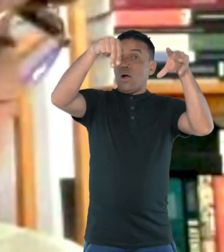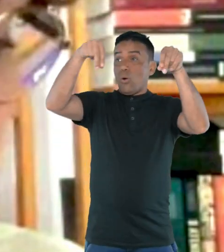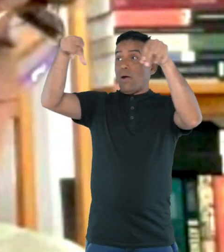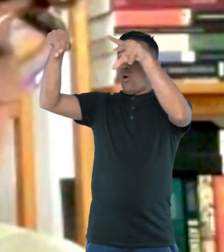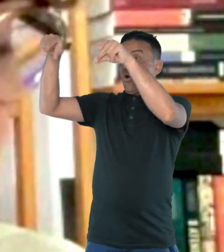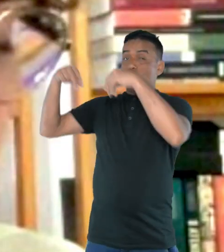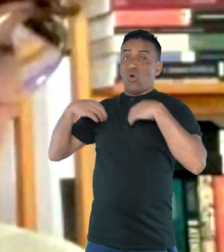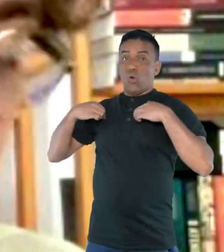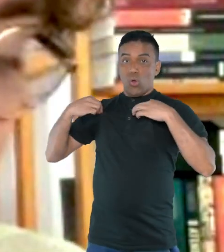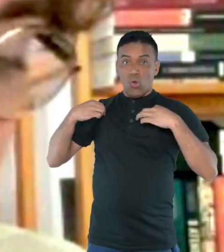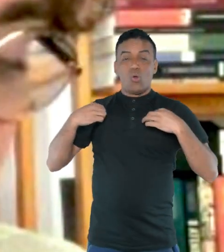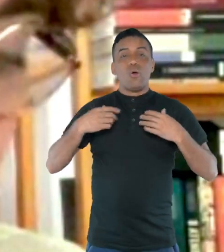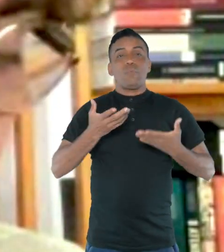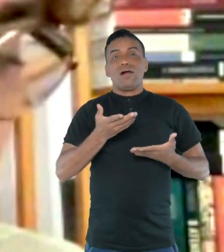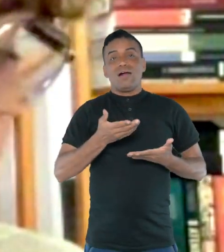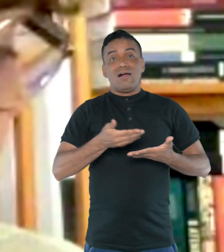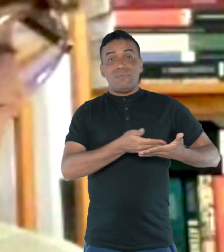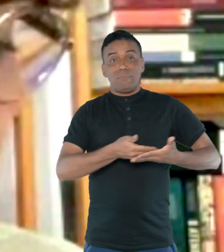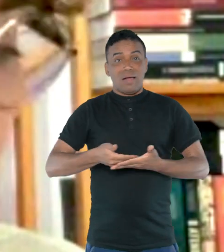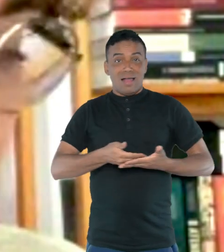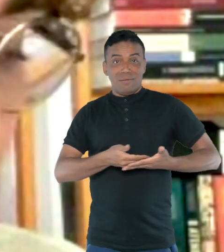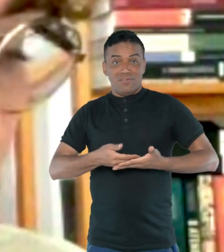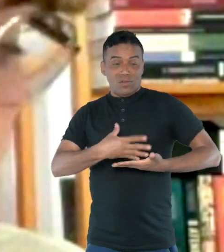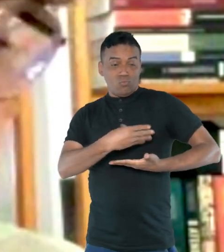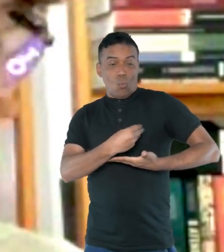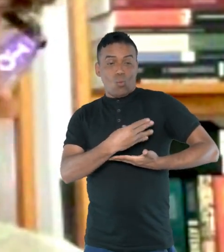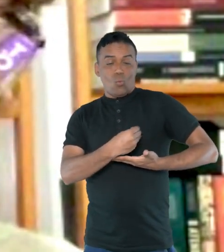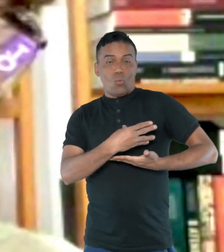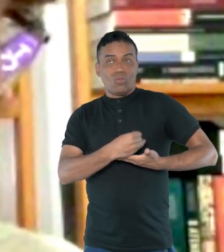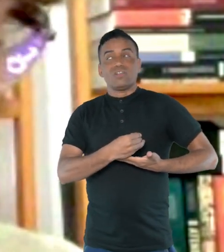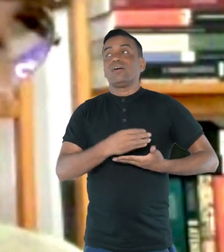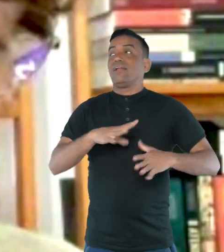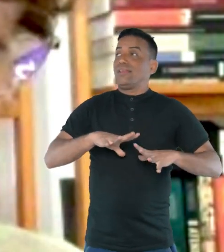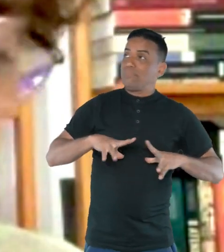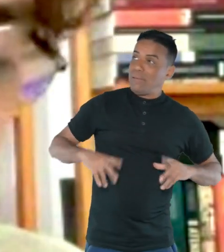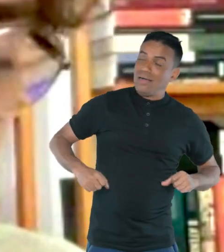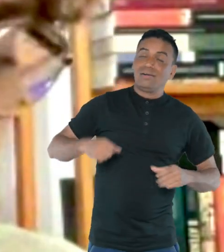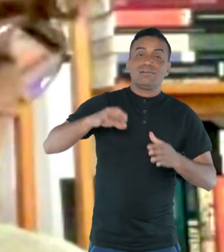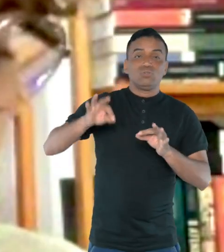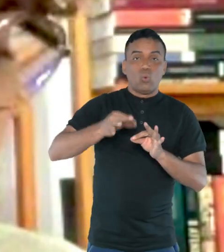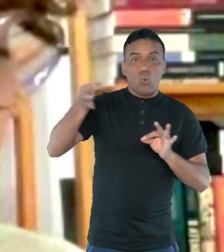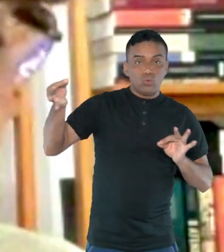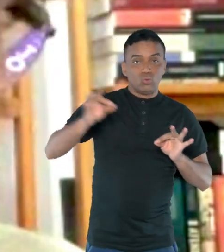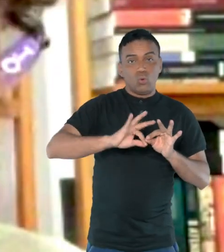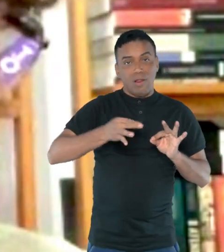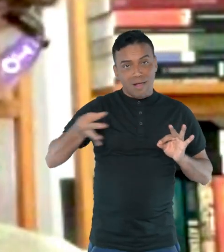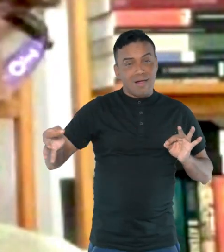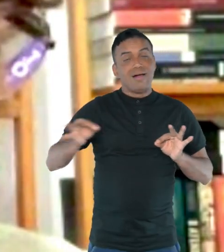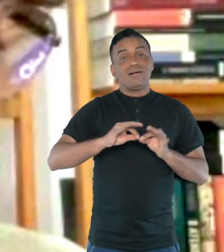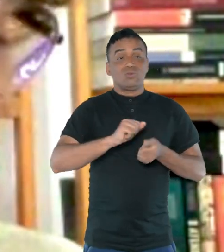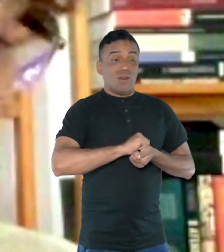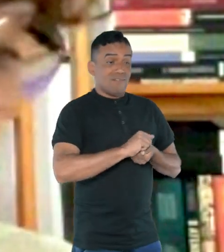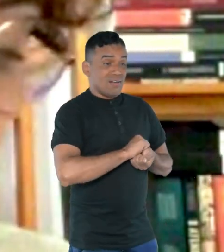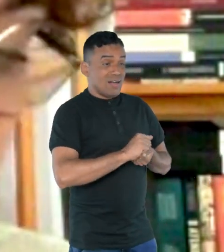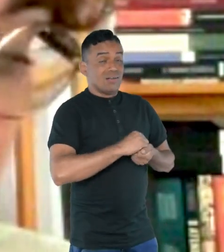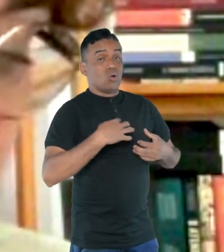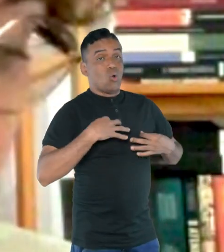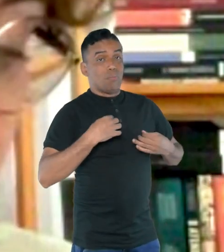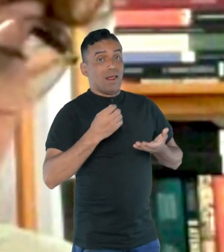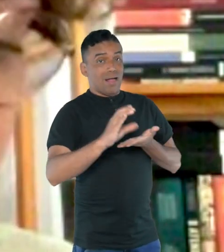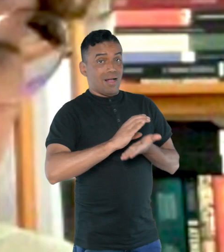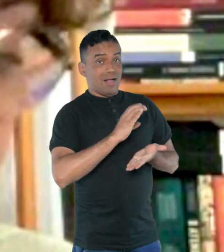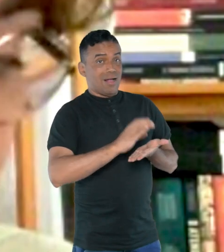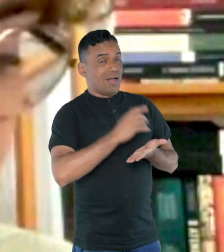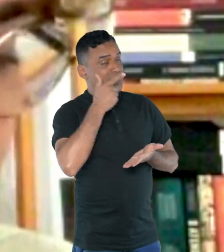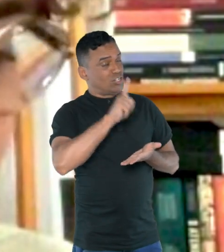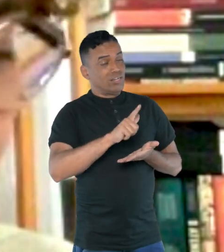cada qual nos seios caídos, todo santo dia limpando, costurando, ganhando um trocado com as roupas lavadas na tina, o sétimo filho